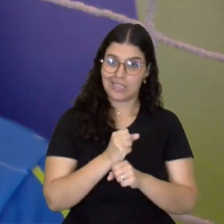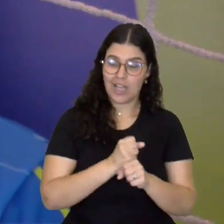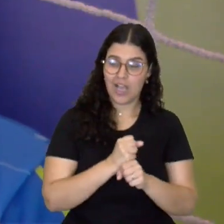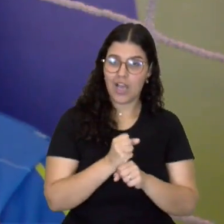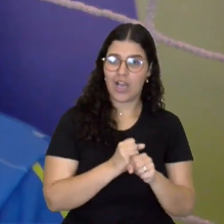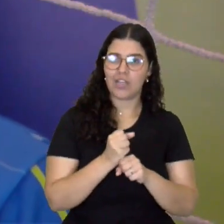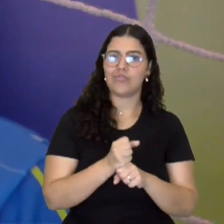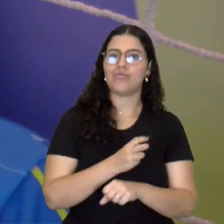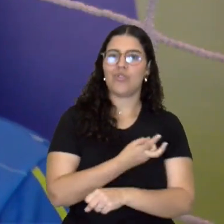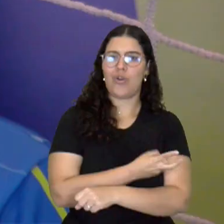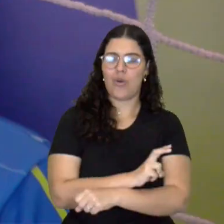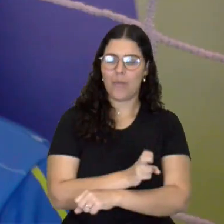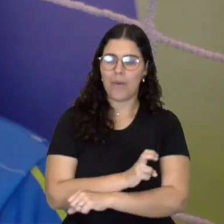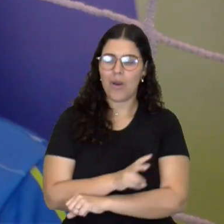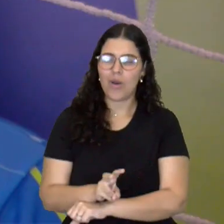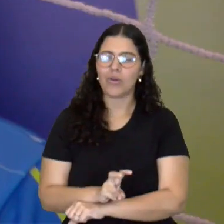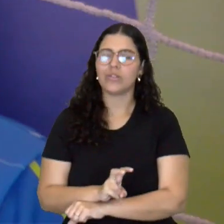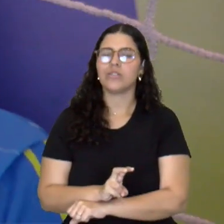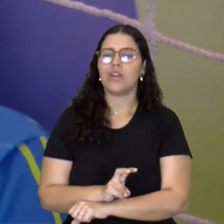inicialmente,